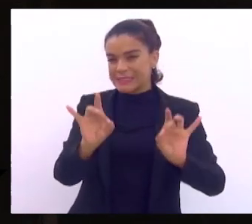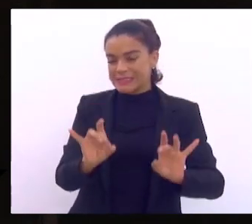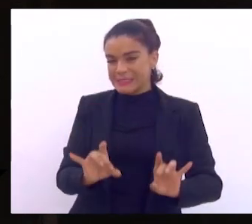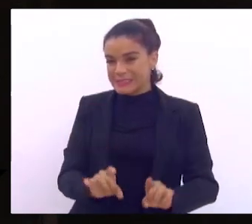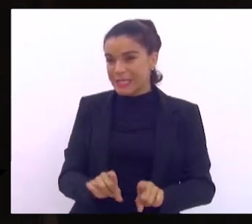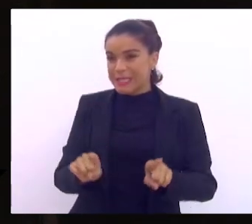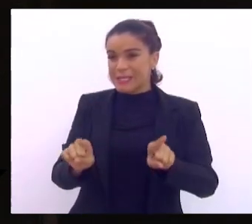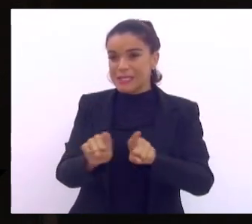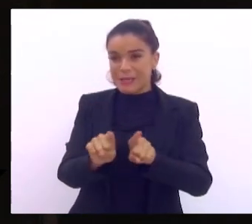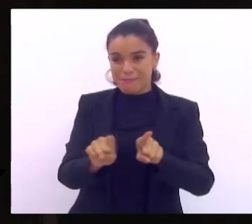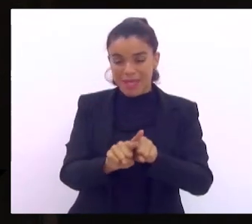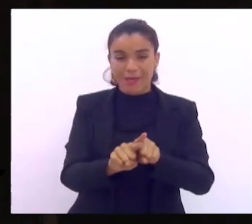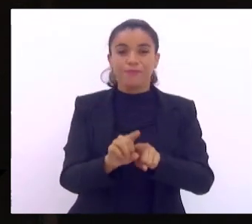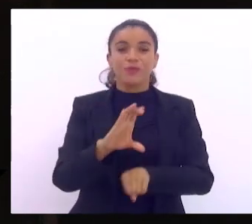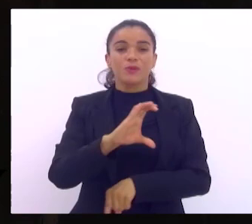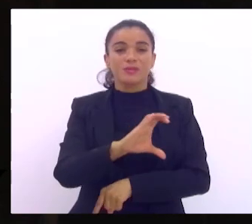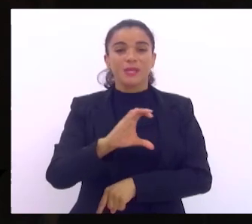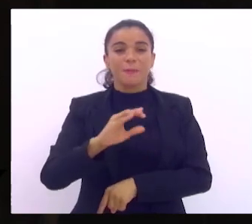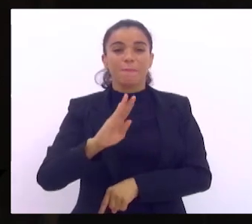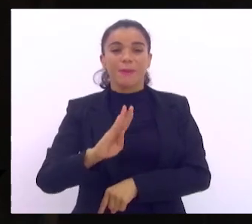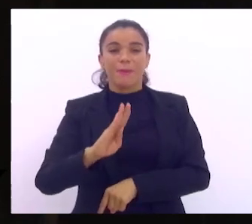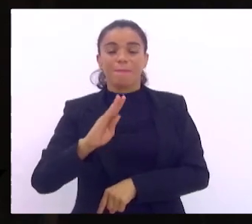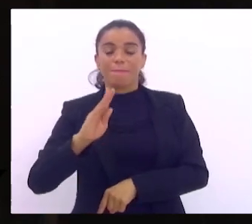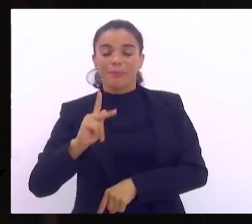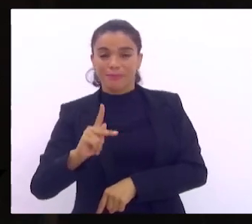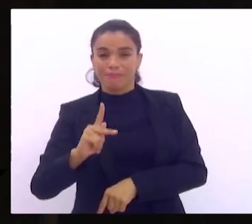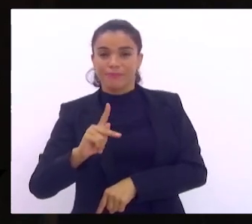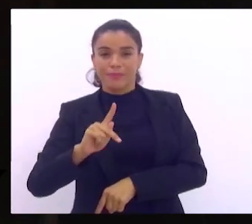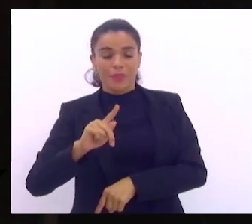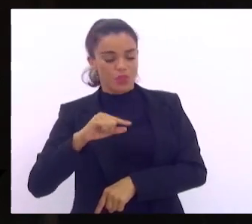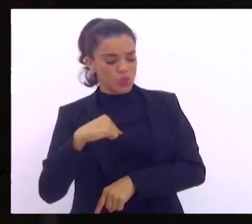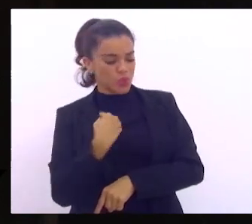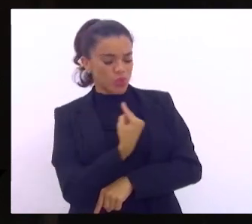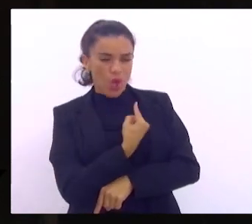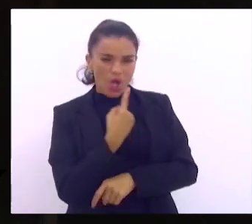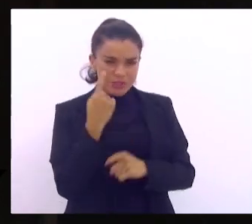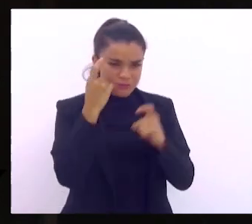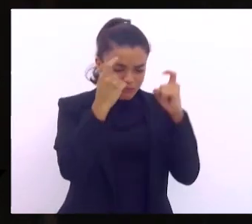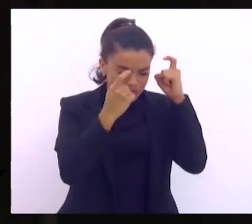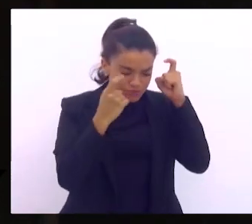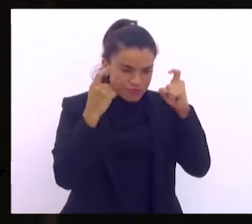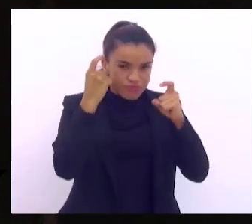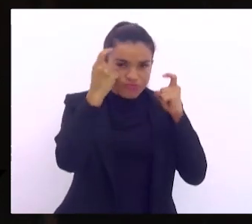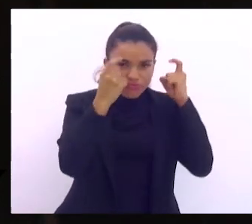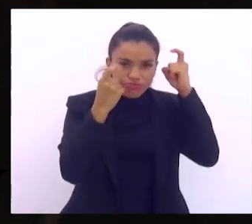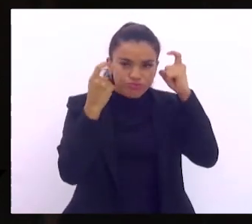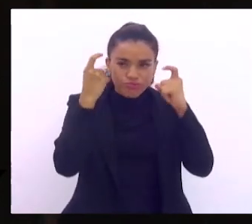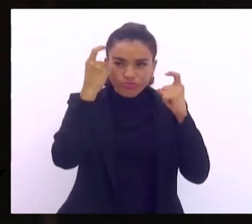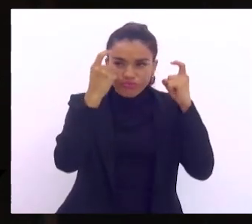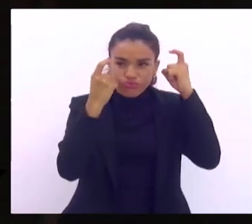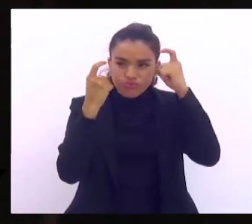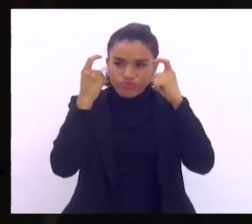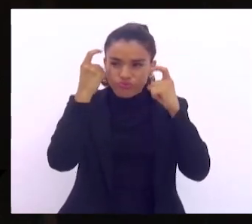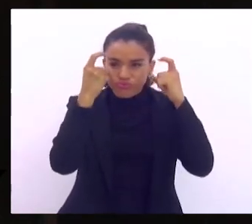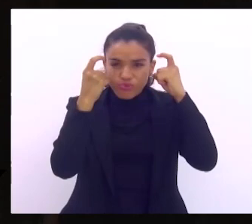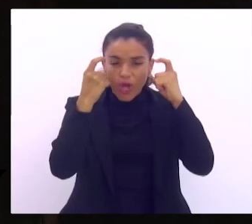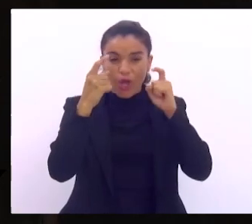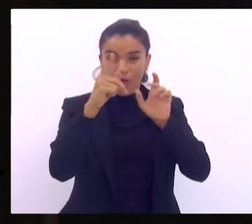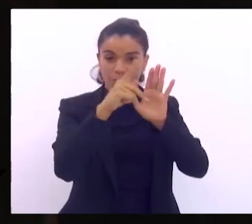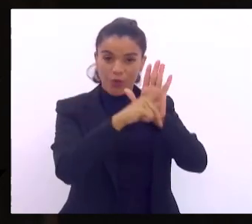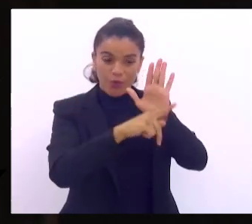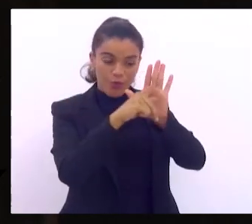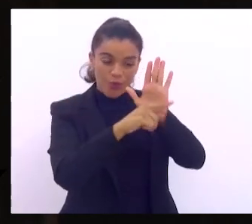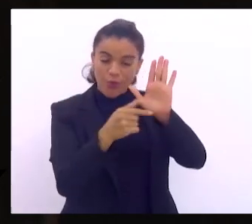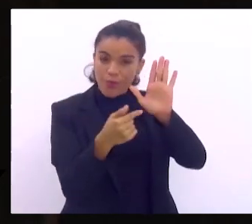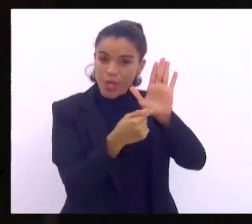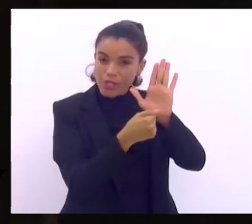inclusive o CBP pode ter certeza que nós tivemos a preocupação de que o projeto